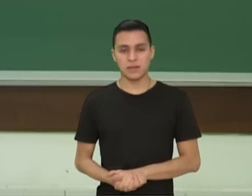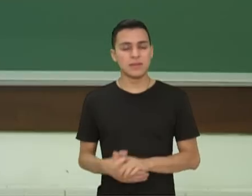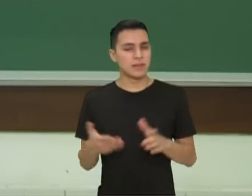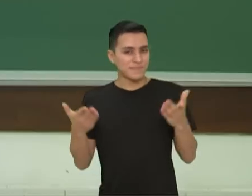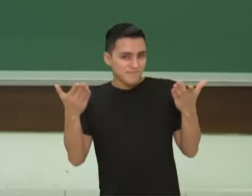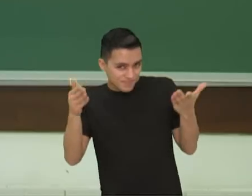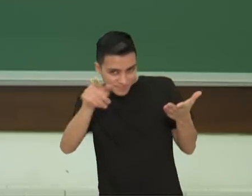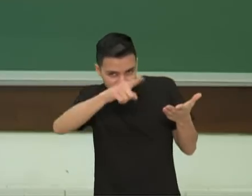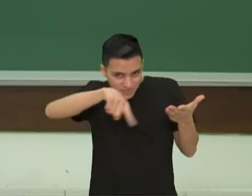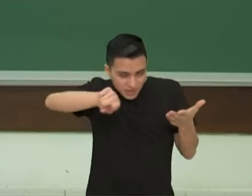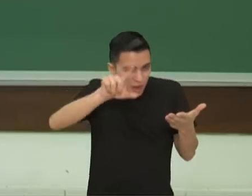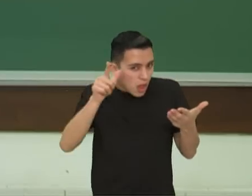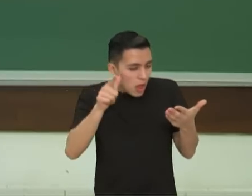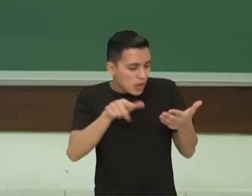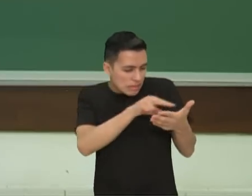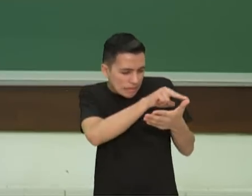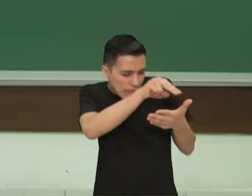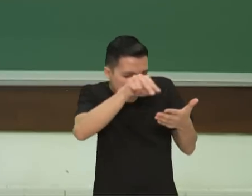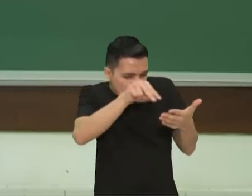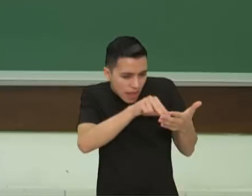E aí, vocês conseguiram ler?